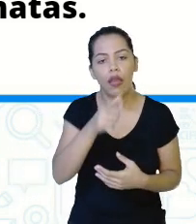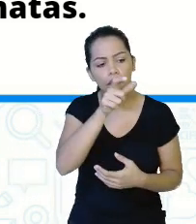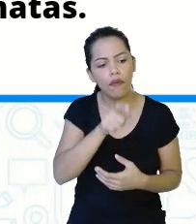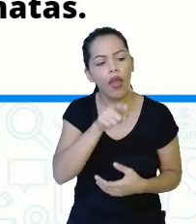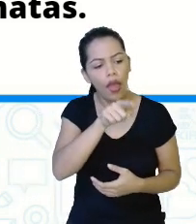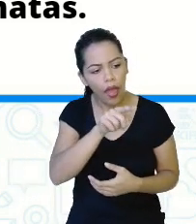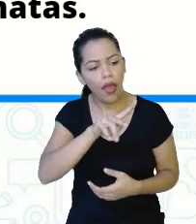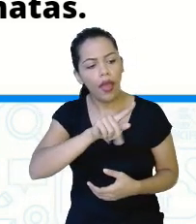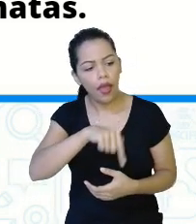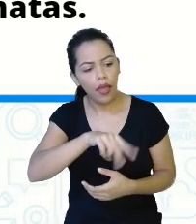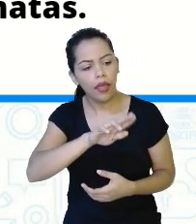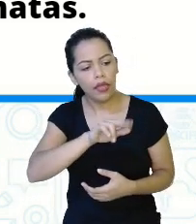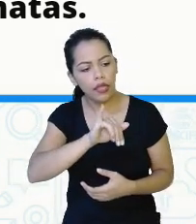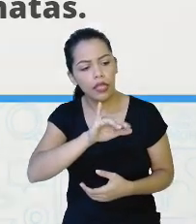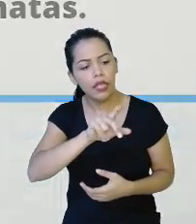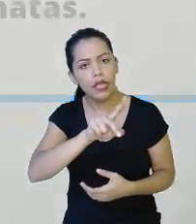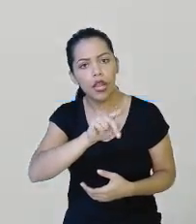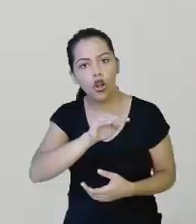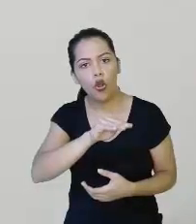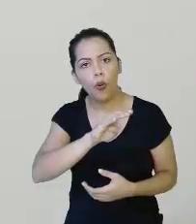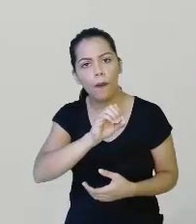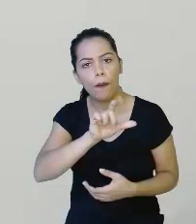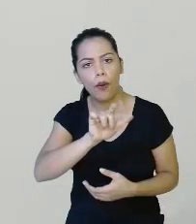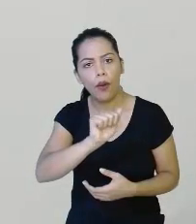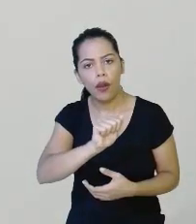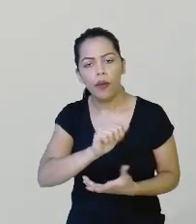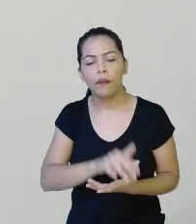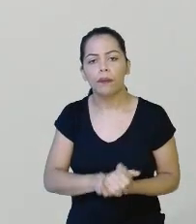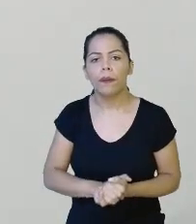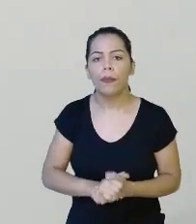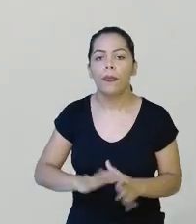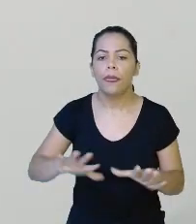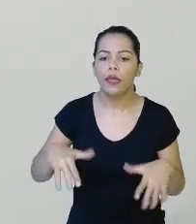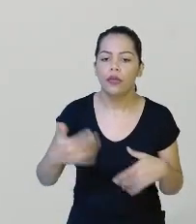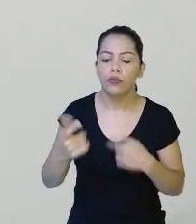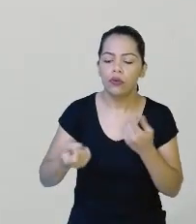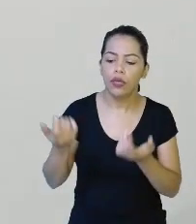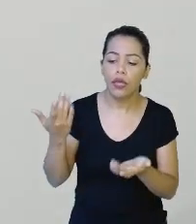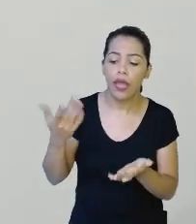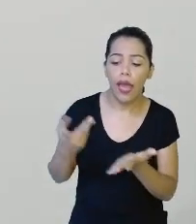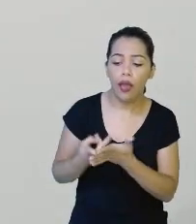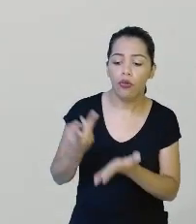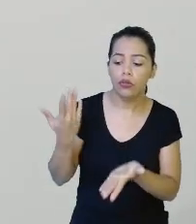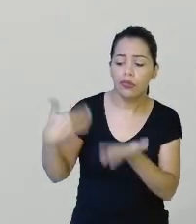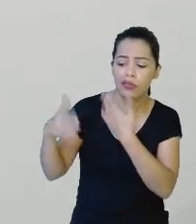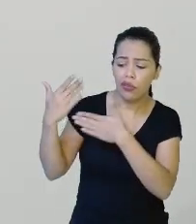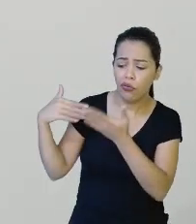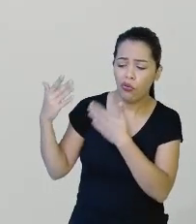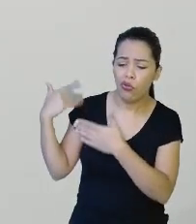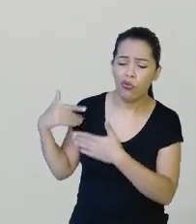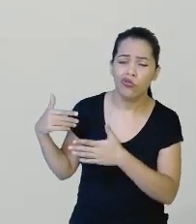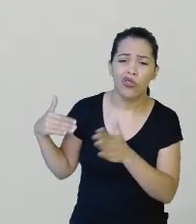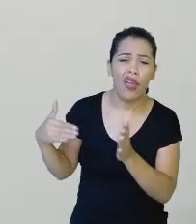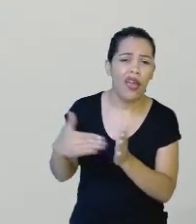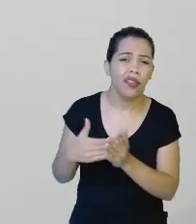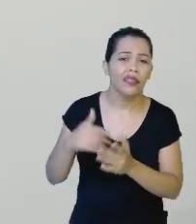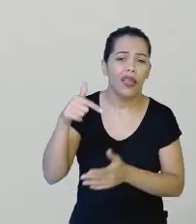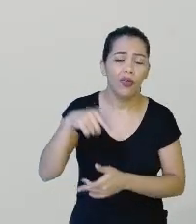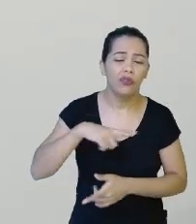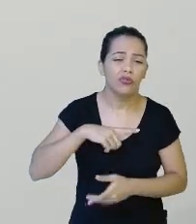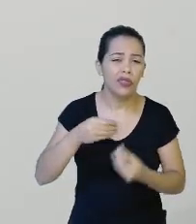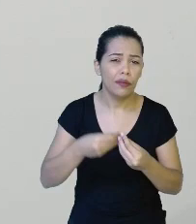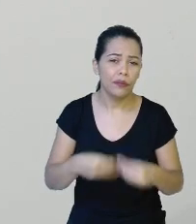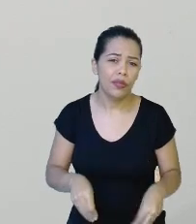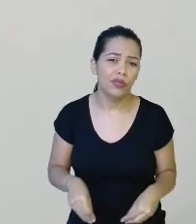e refugiaram-se nas matas. Então, isso que aconteceu lá atrás tem consequências até hoje. E essas pessoas que vivem